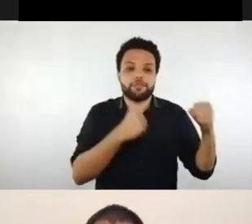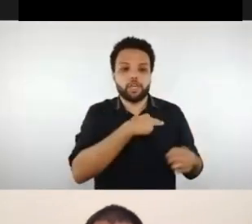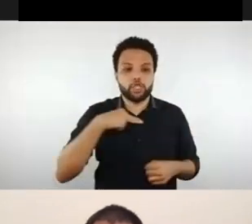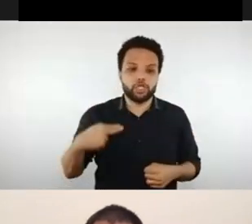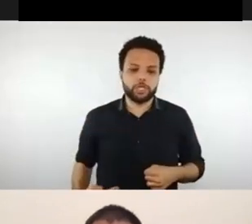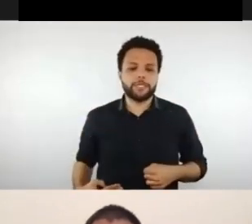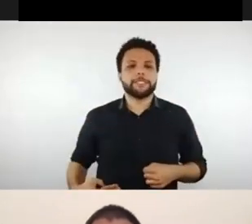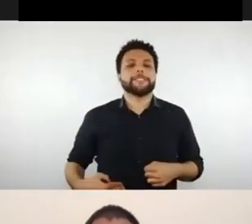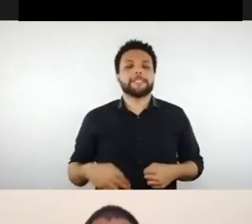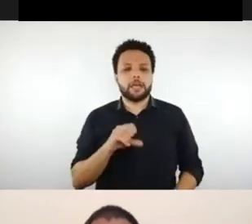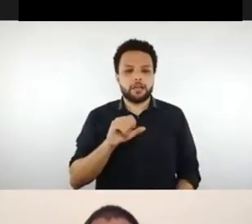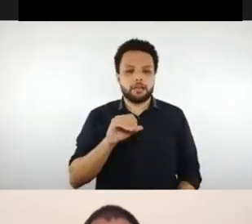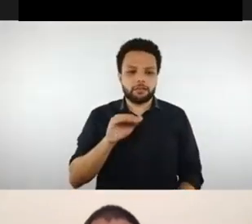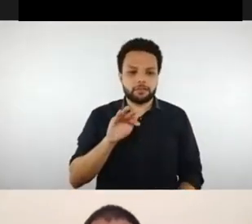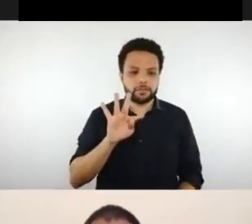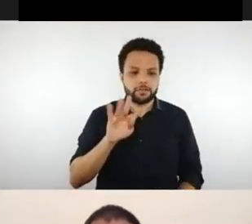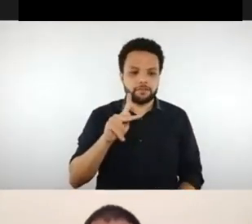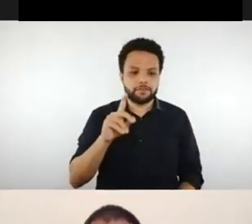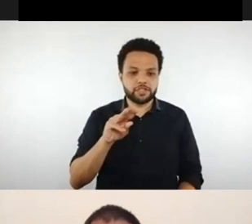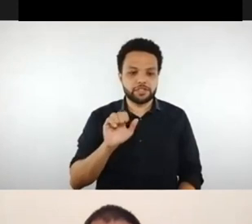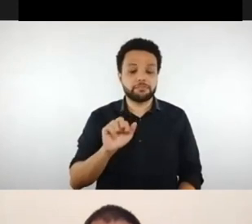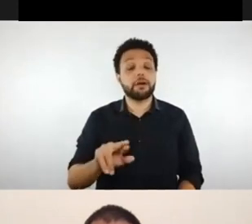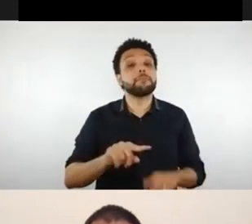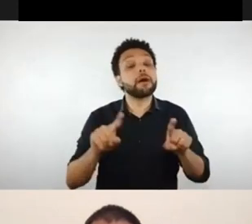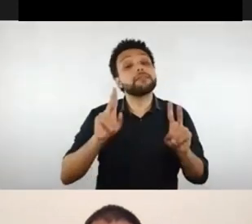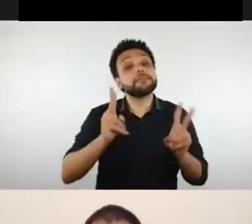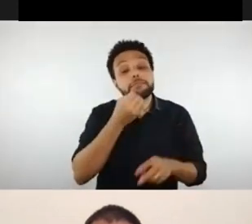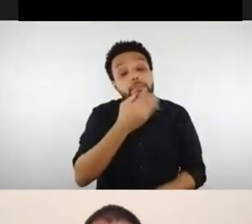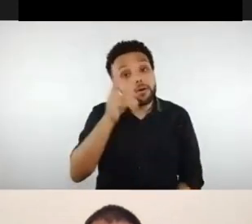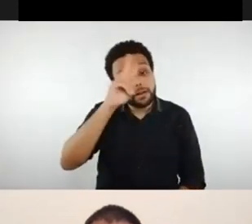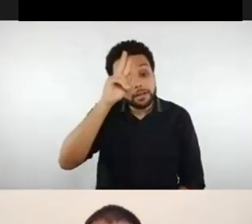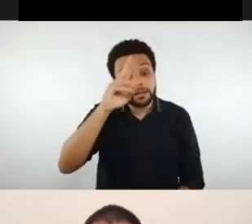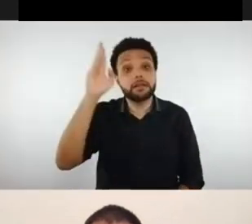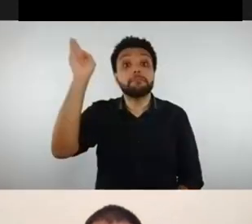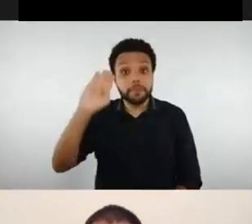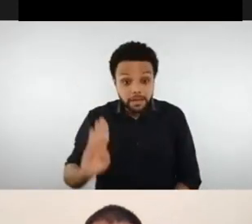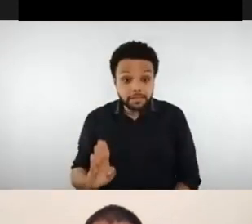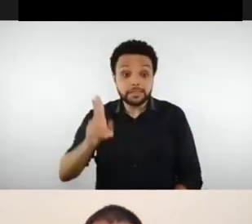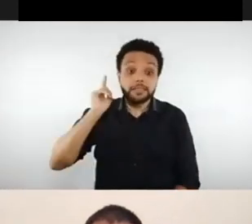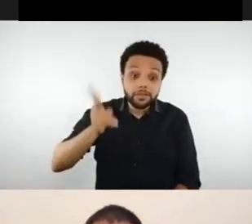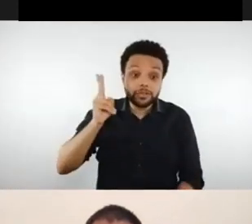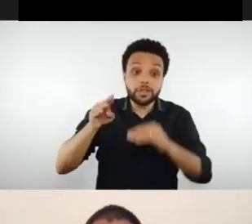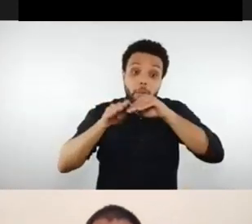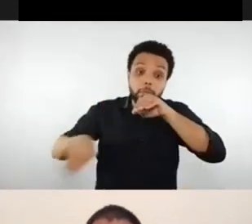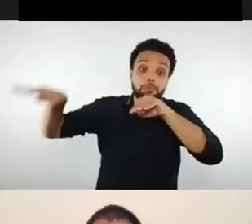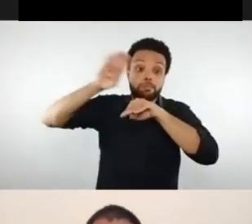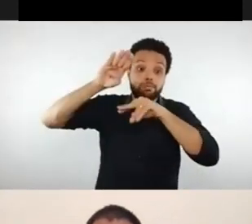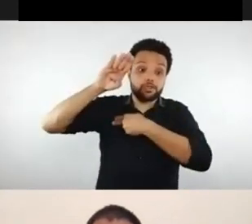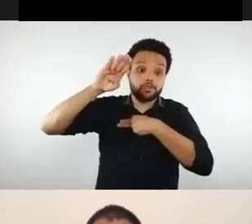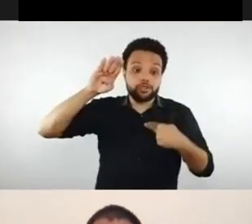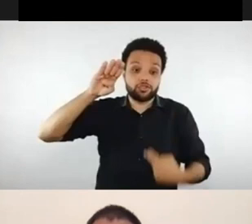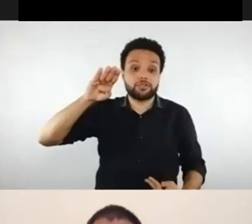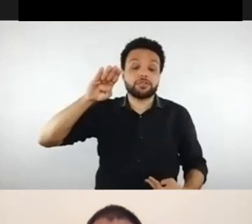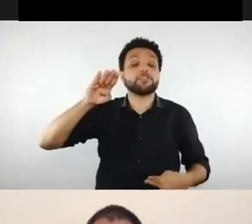de soft power, mas é bom lembrar que China, Brasil está, continua sendo acima da China nos rankings de soft